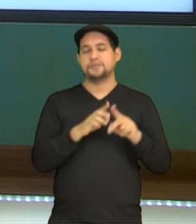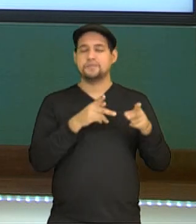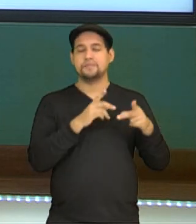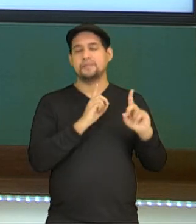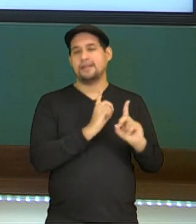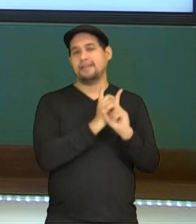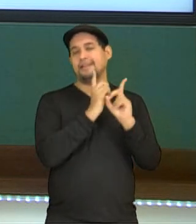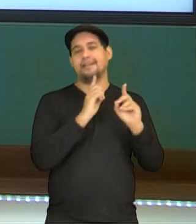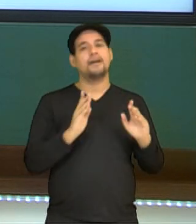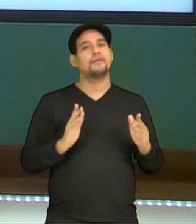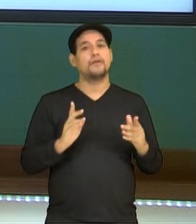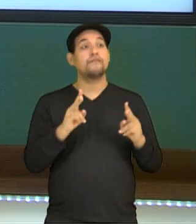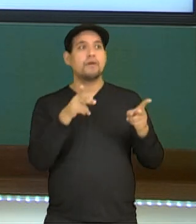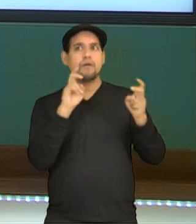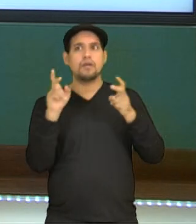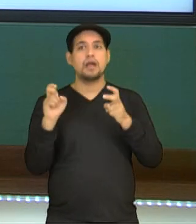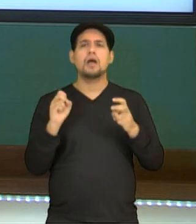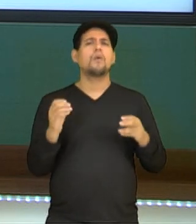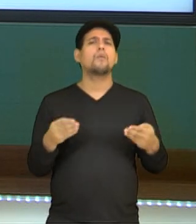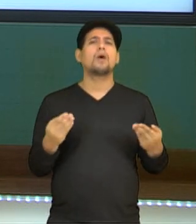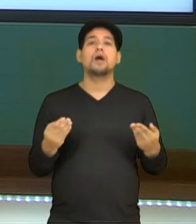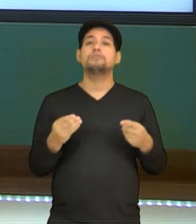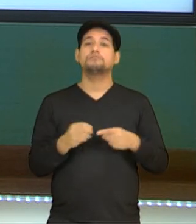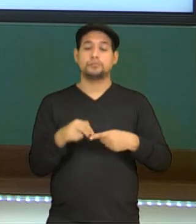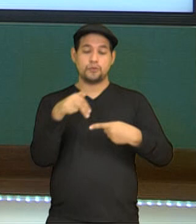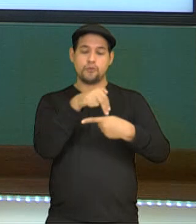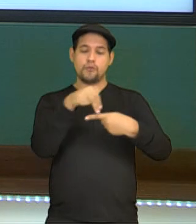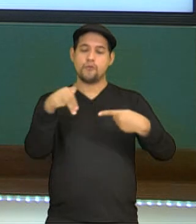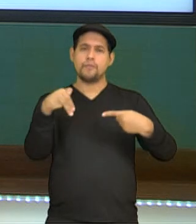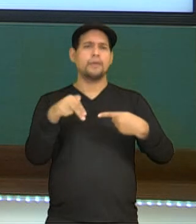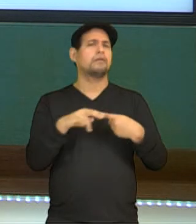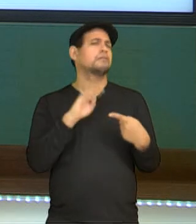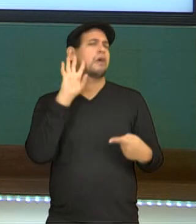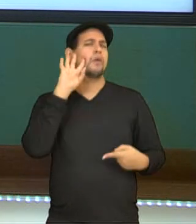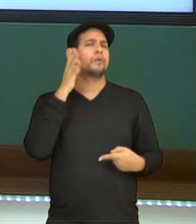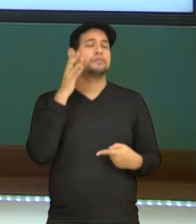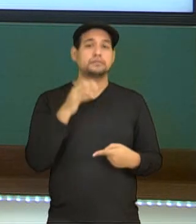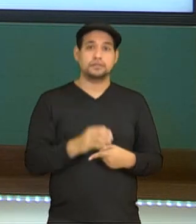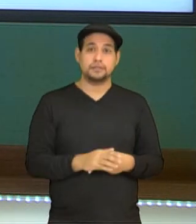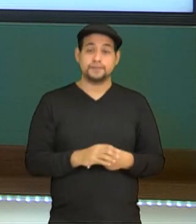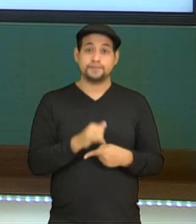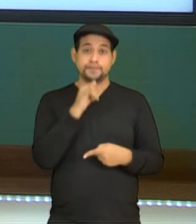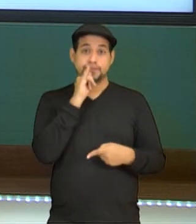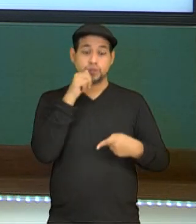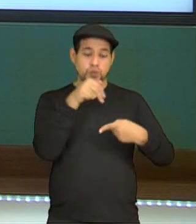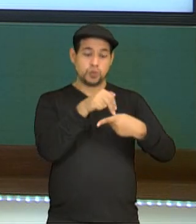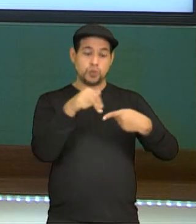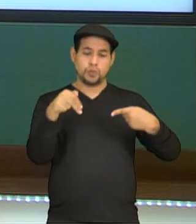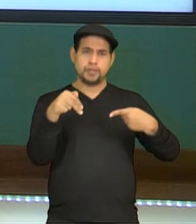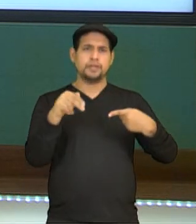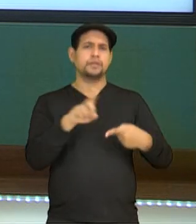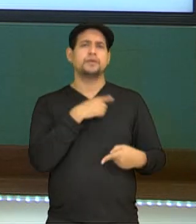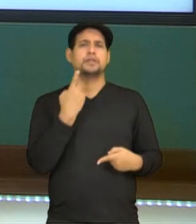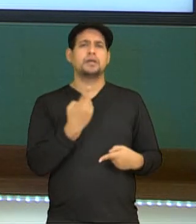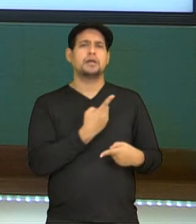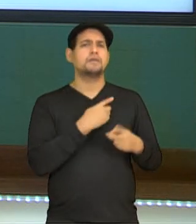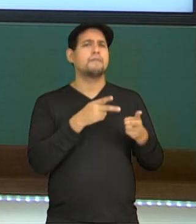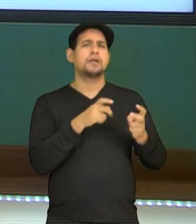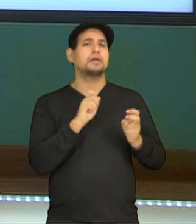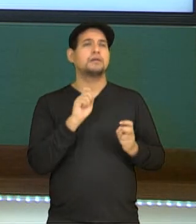fica? Agora a gente vai olhar os numeradores. Olha só, o que que vai acontecer aqui? Olhando os numeradores, a gente